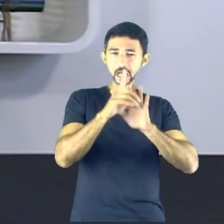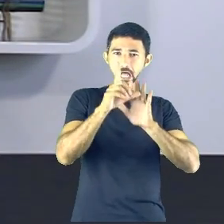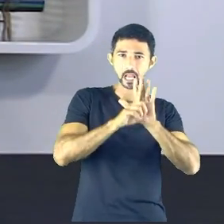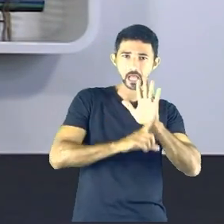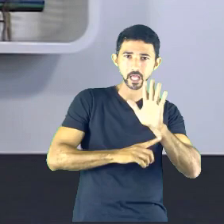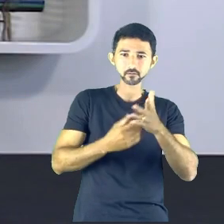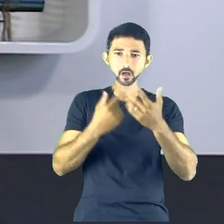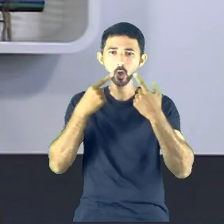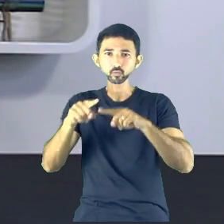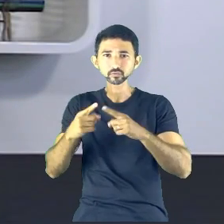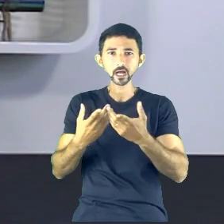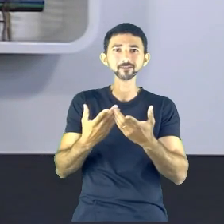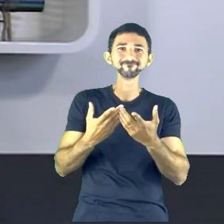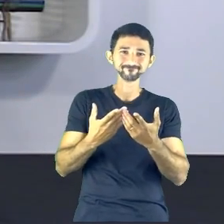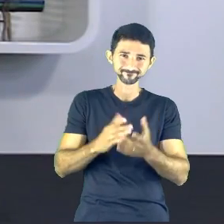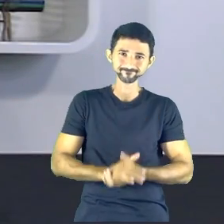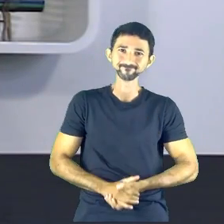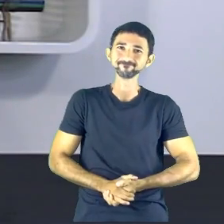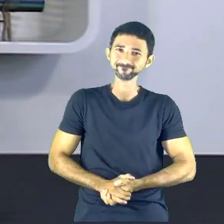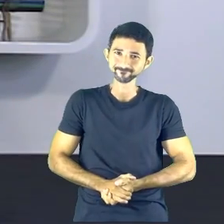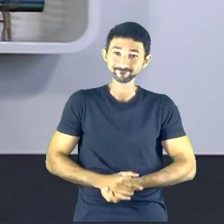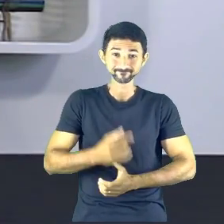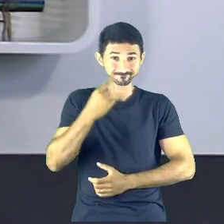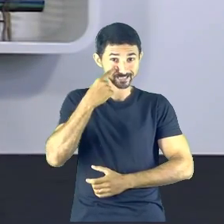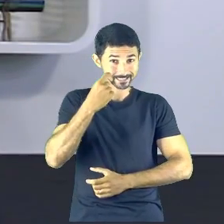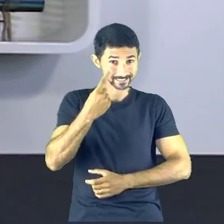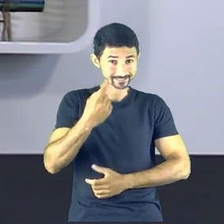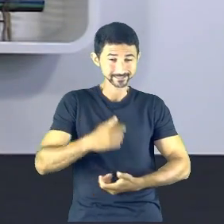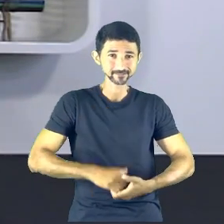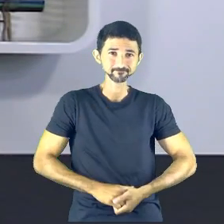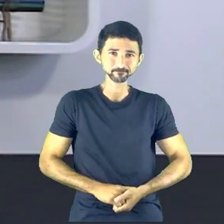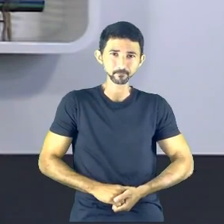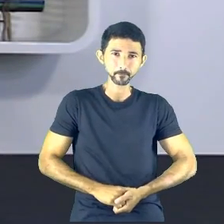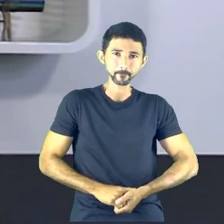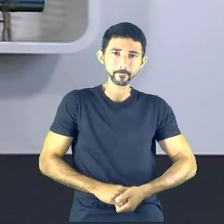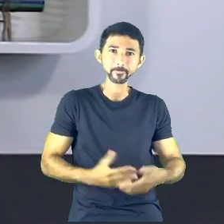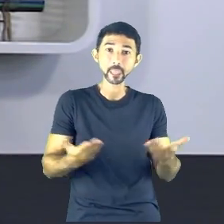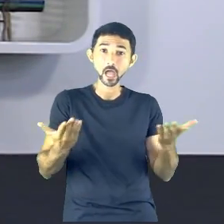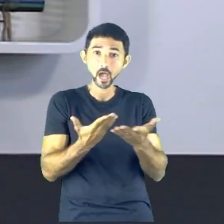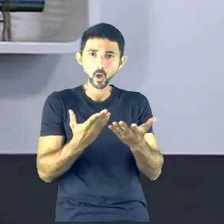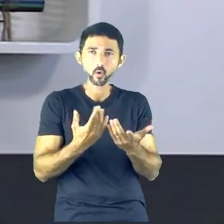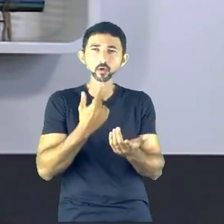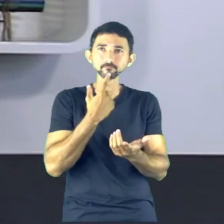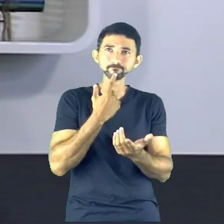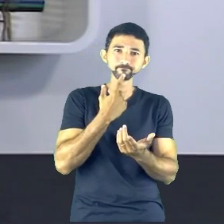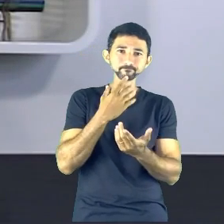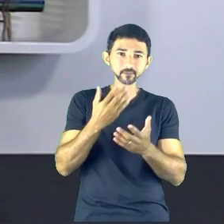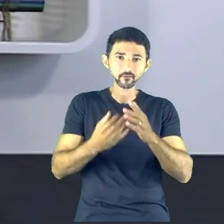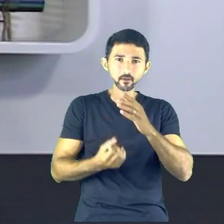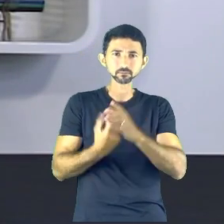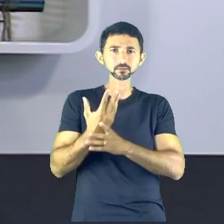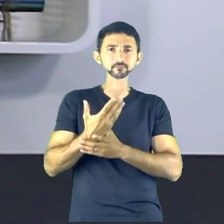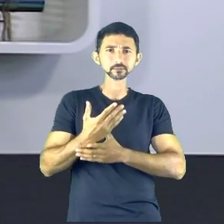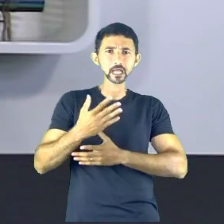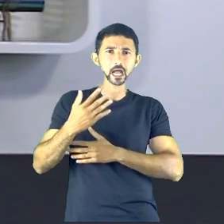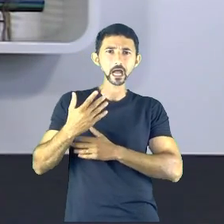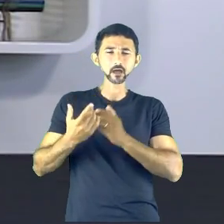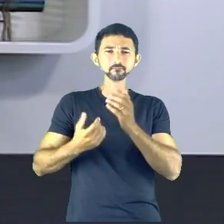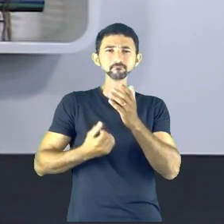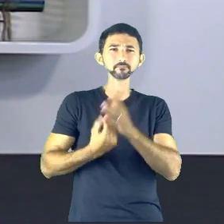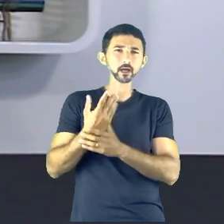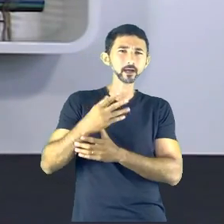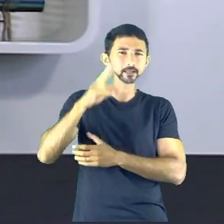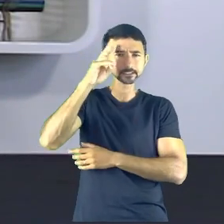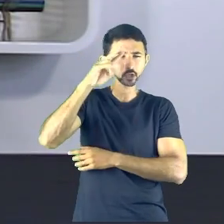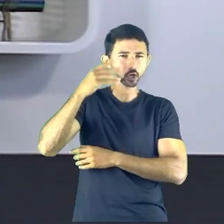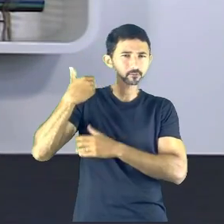doutores da lei pudessem acusá-los de qualquer coisa. Interessante isso, né, gente? Pois é, atualmente, sem perder a sua